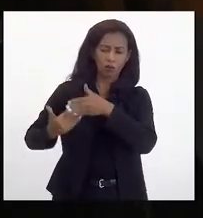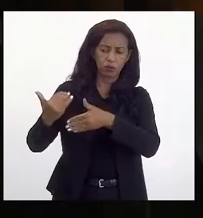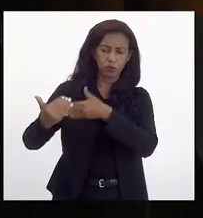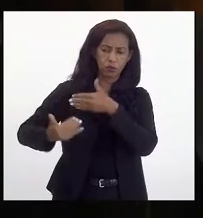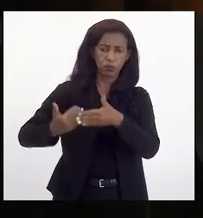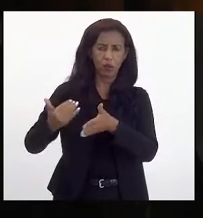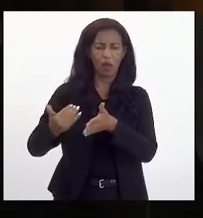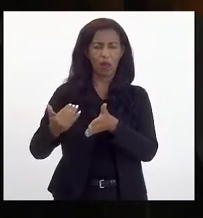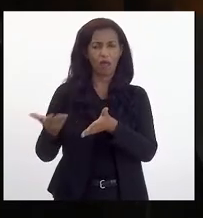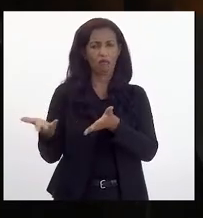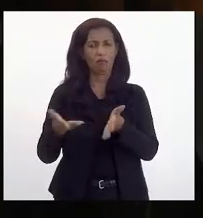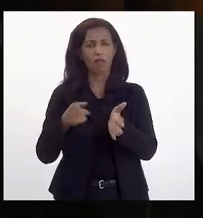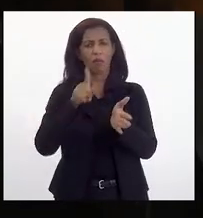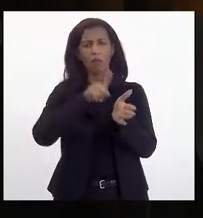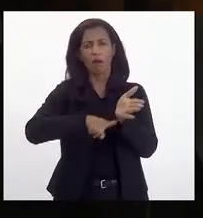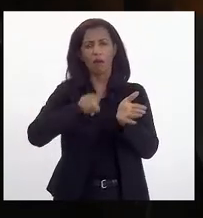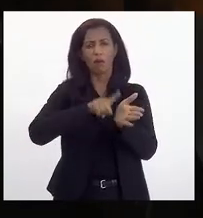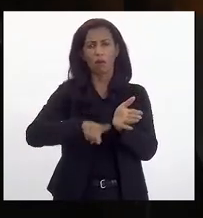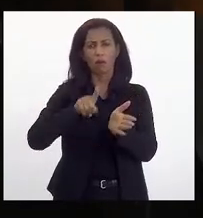fazendo abatimentos